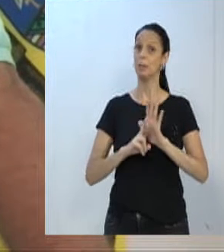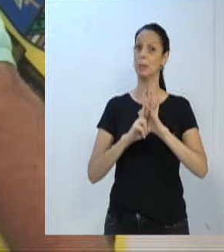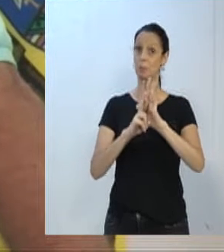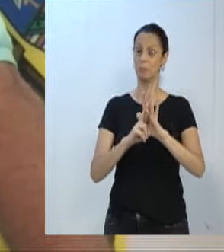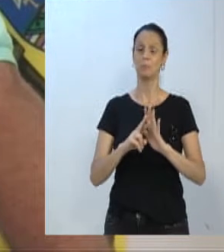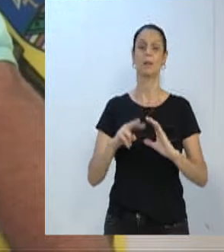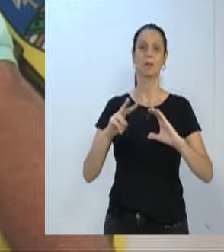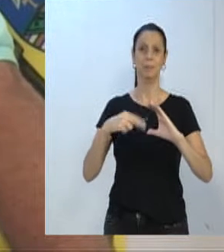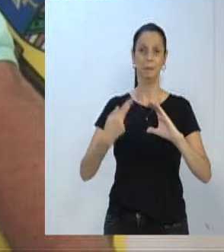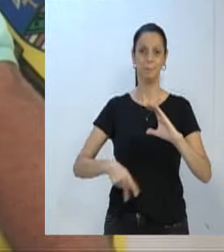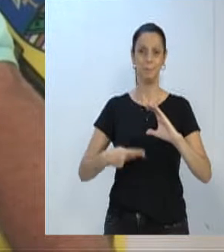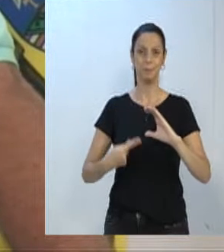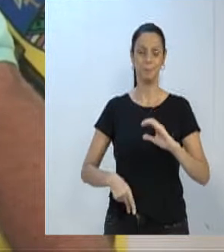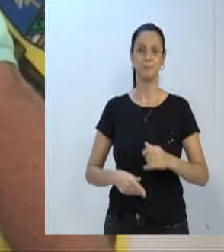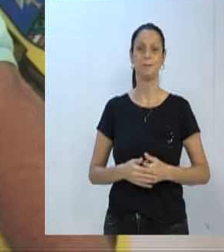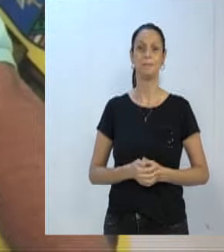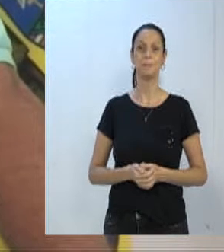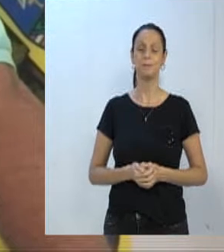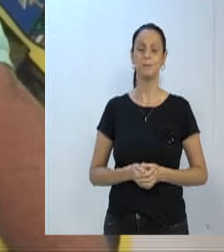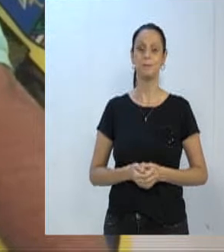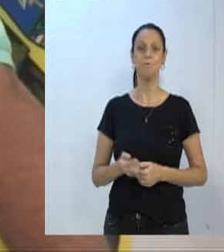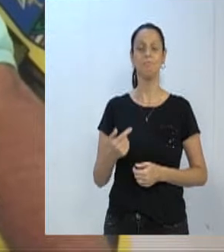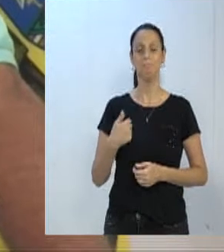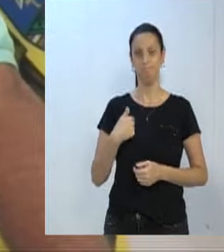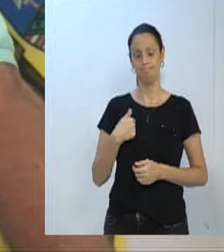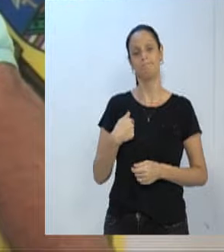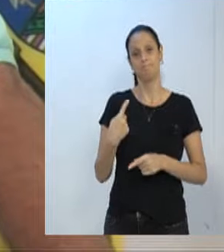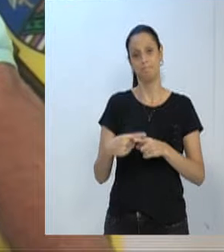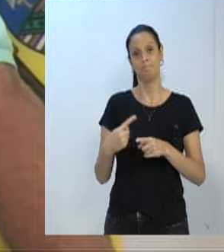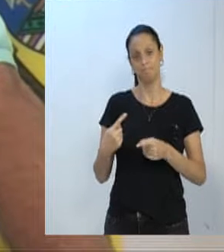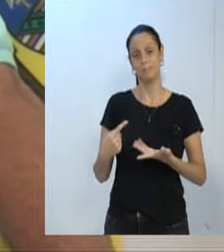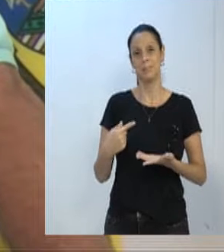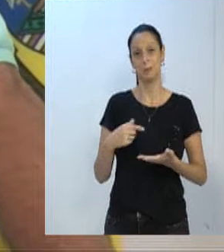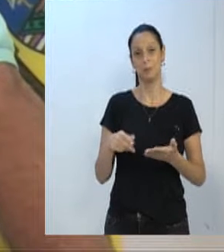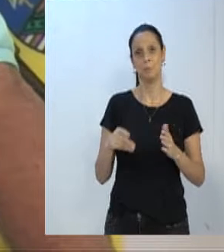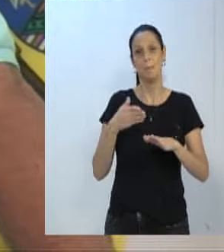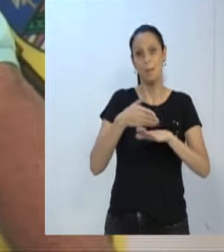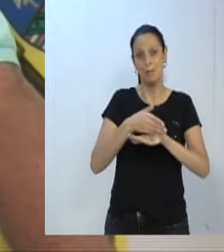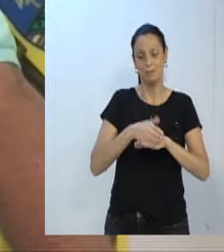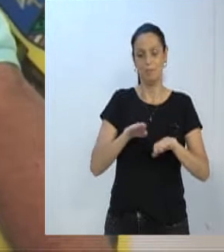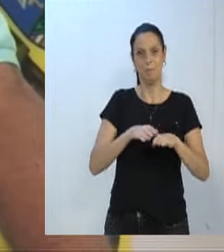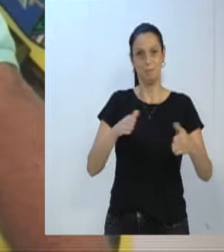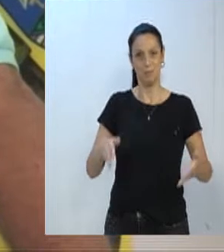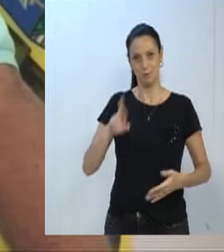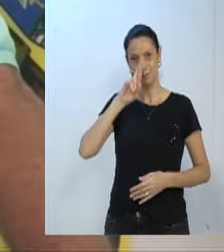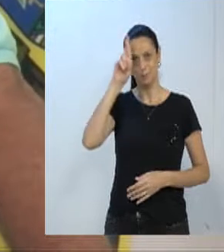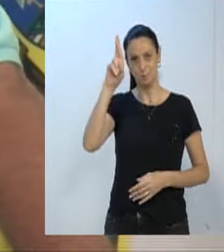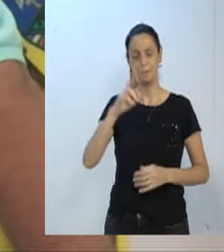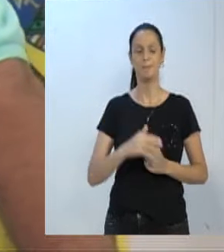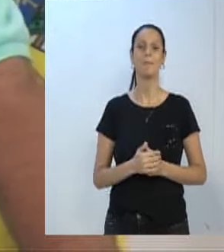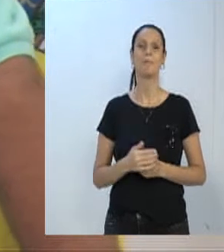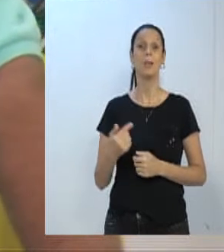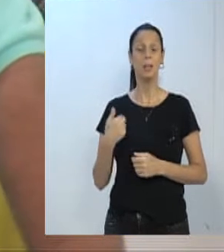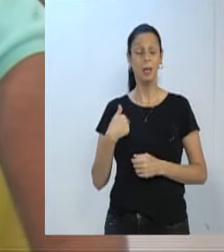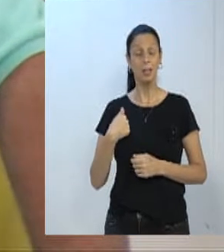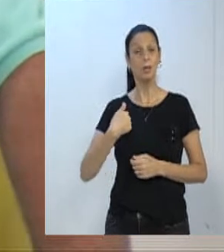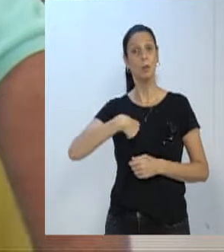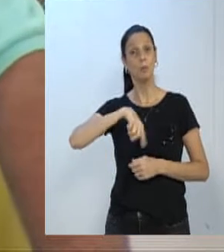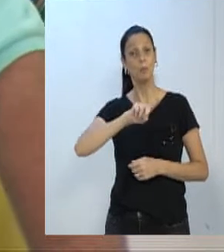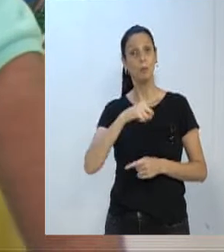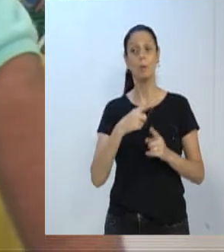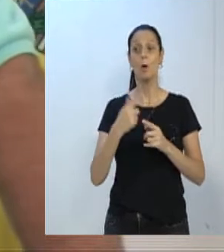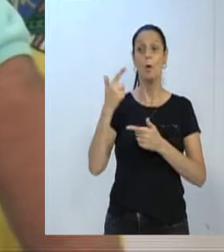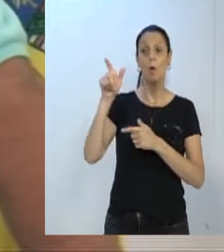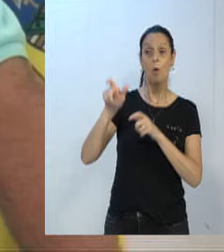casa Legislativa como membro da mesa ao qual foi convidado a falar pela casa na ausência dos outros membros